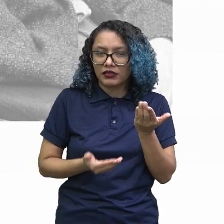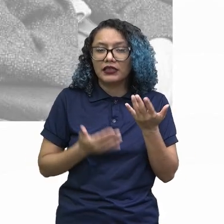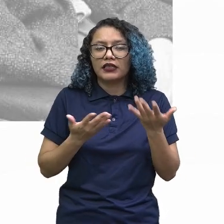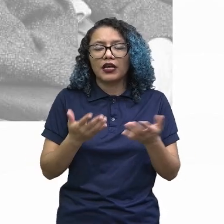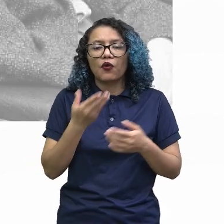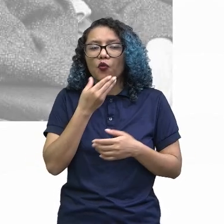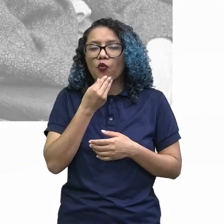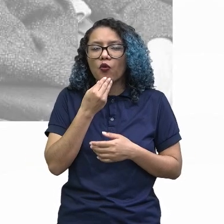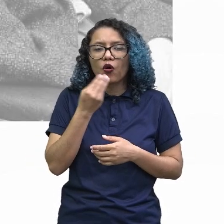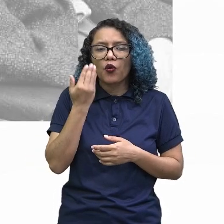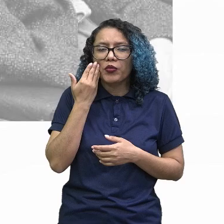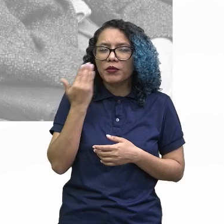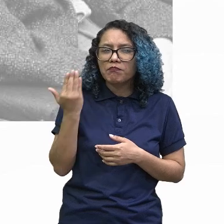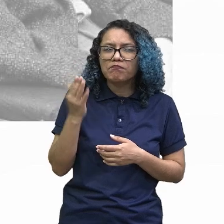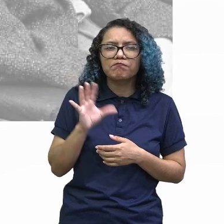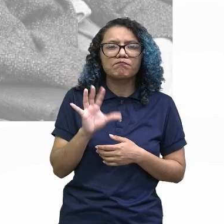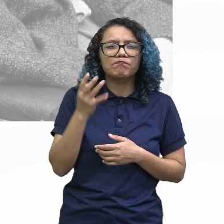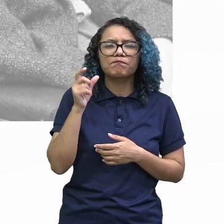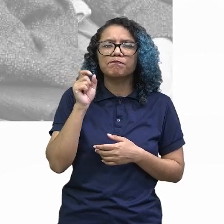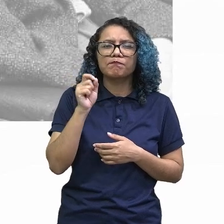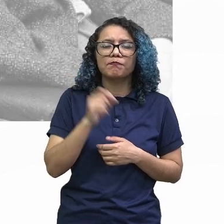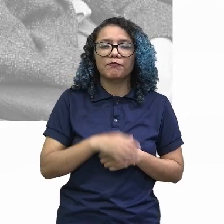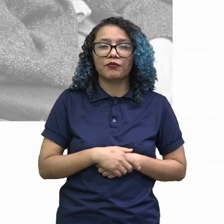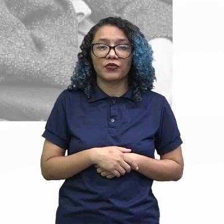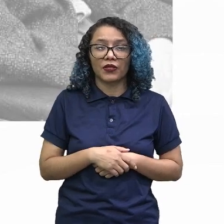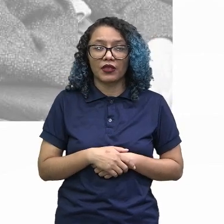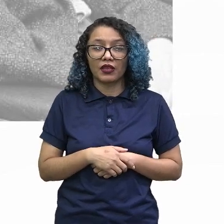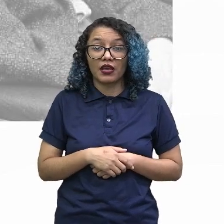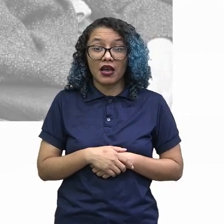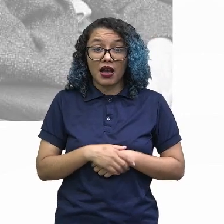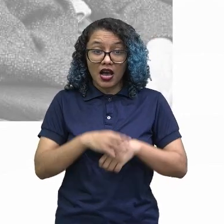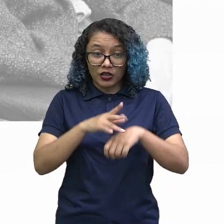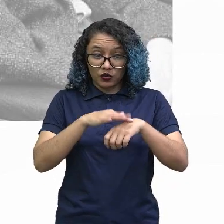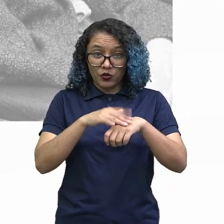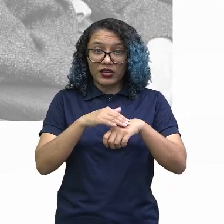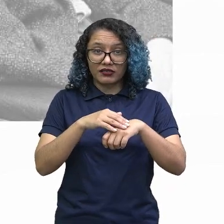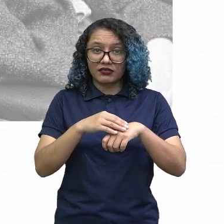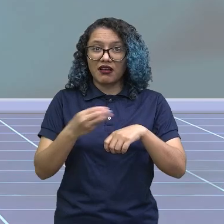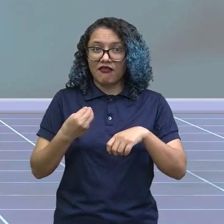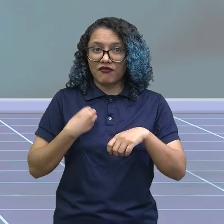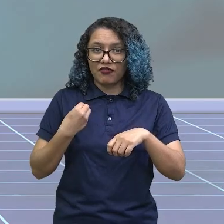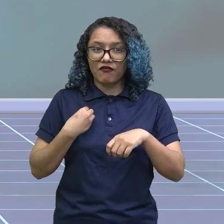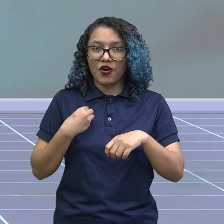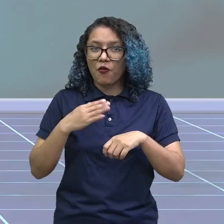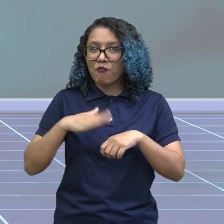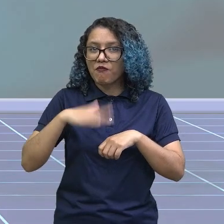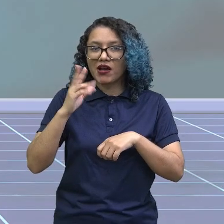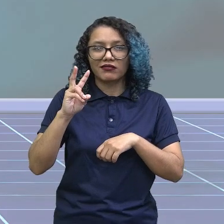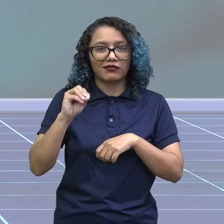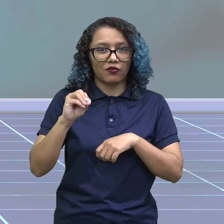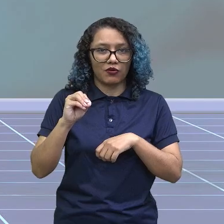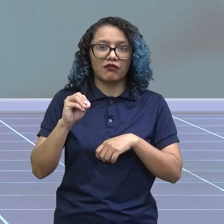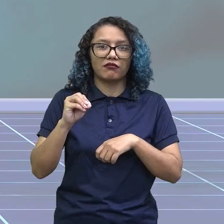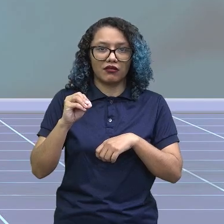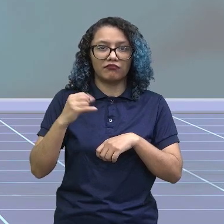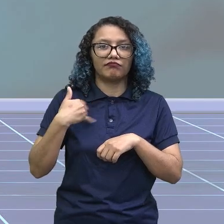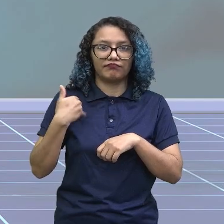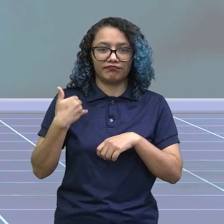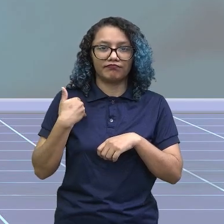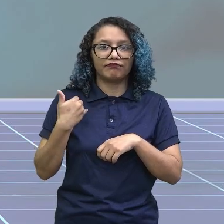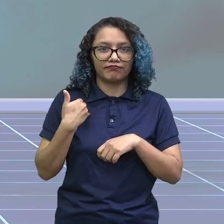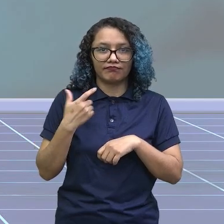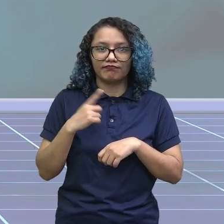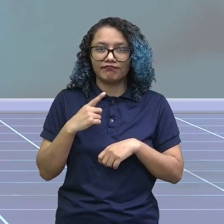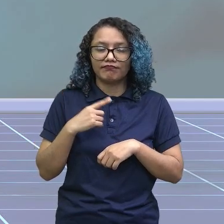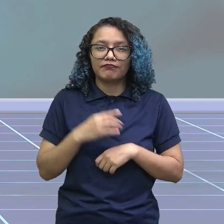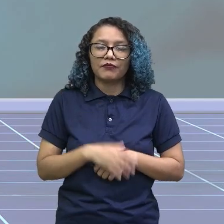Stephen? Ele conseguiu viver com essa doença mais de 50 anos, né? Então, ele tinha ali, de acordo